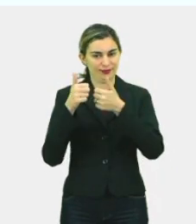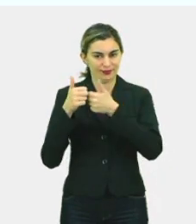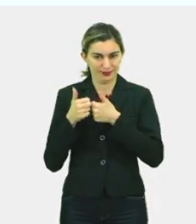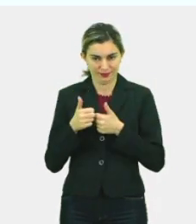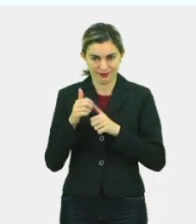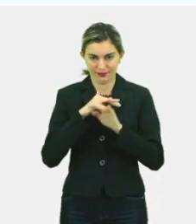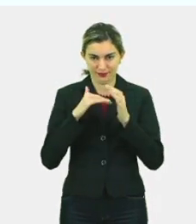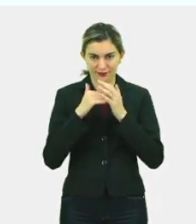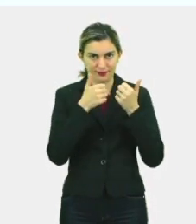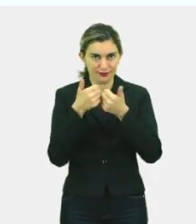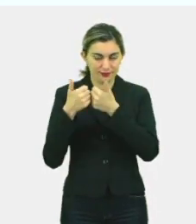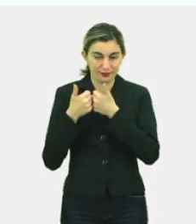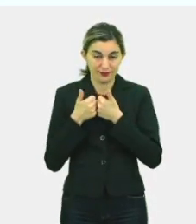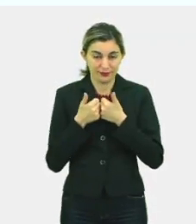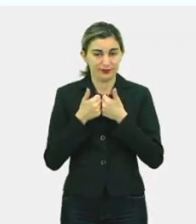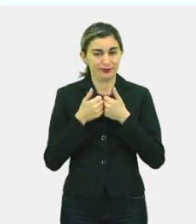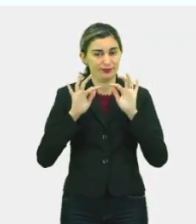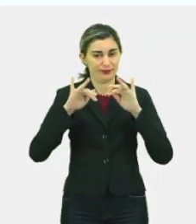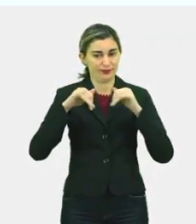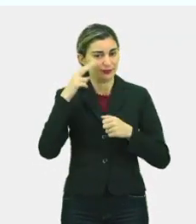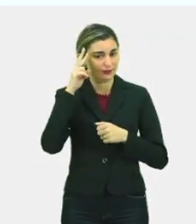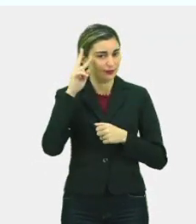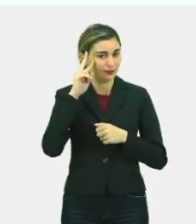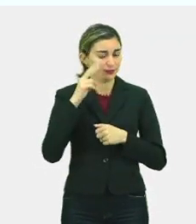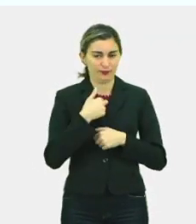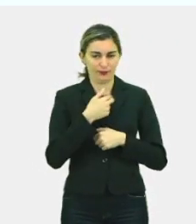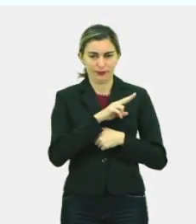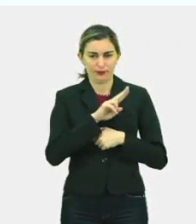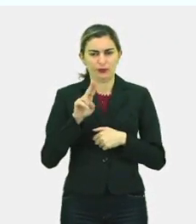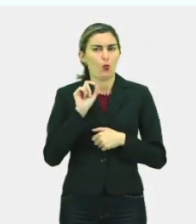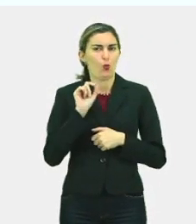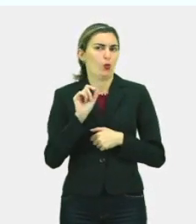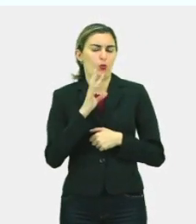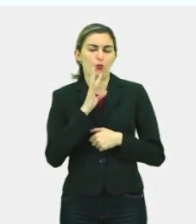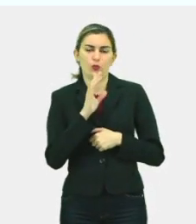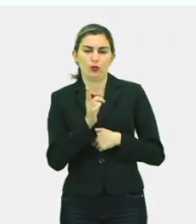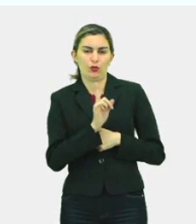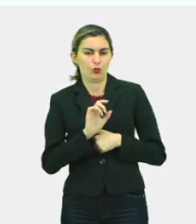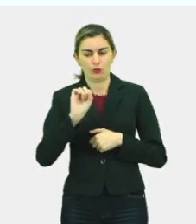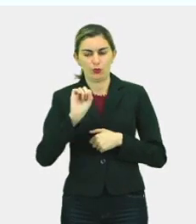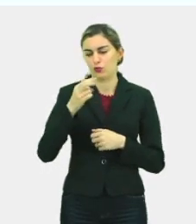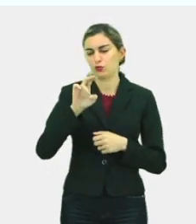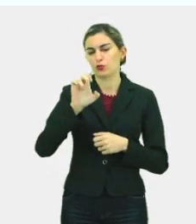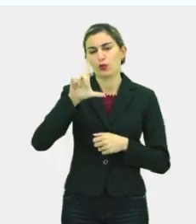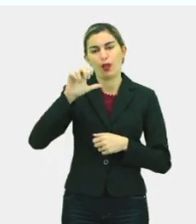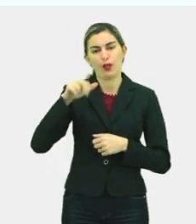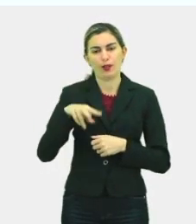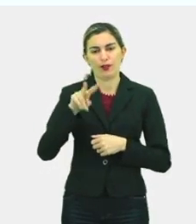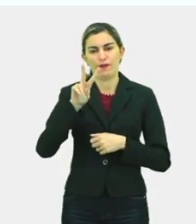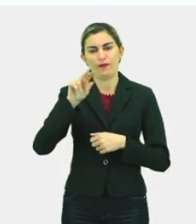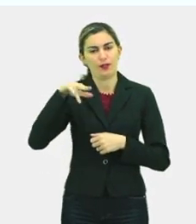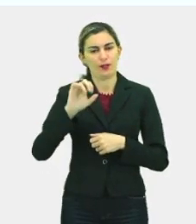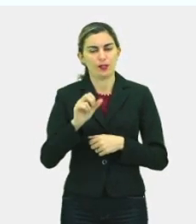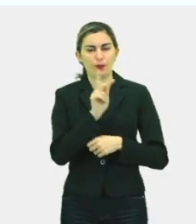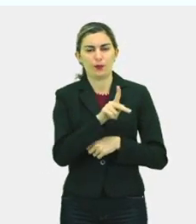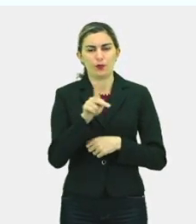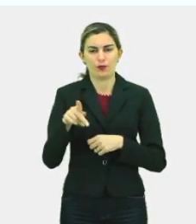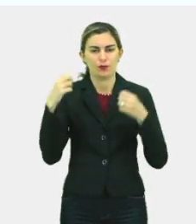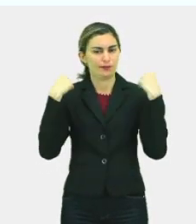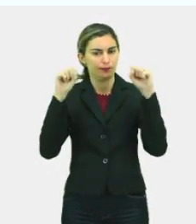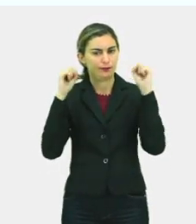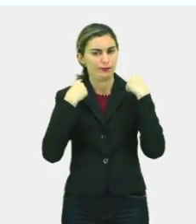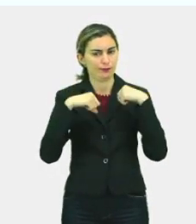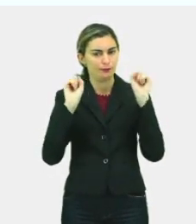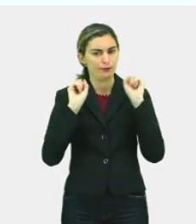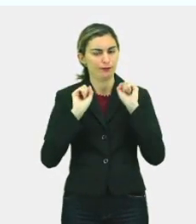Olá, tudo bem com vocês? Para quem não lembra do meu nome, ou quem não me conhece, meu nome é Suelen Vanessa, sou professora de Educação